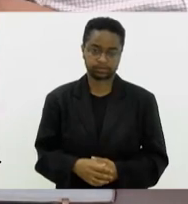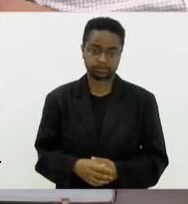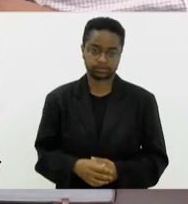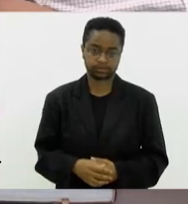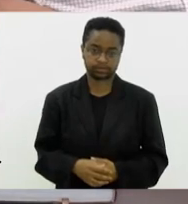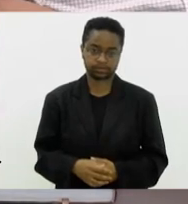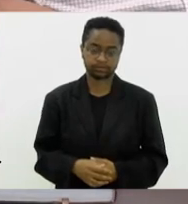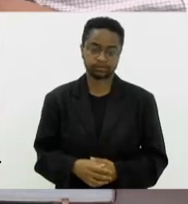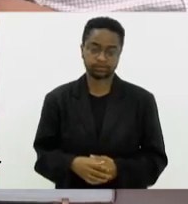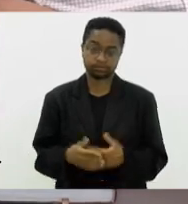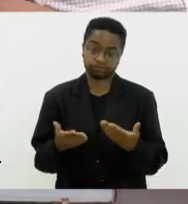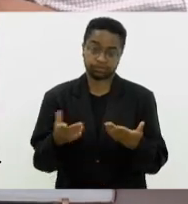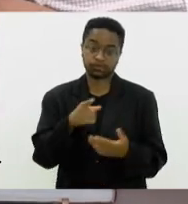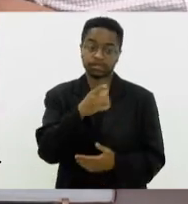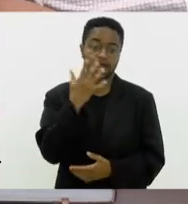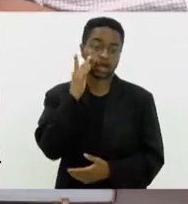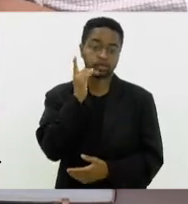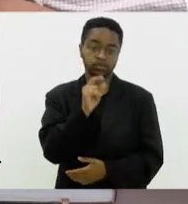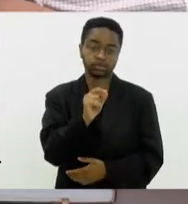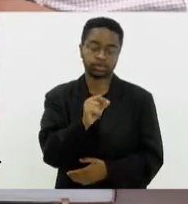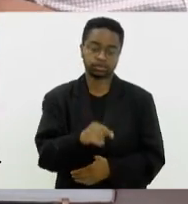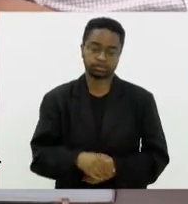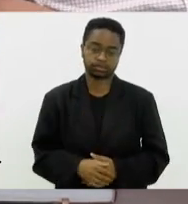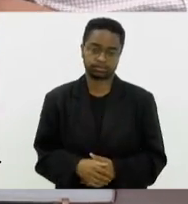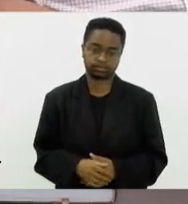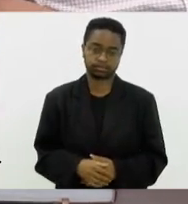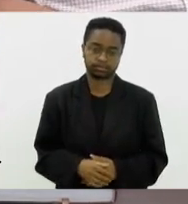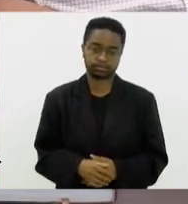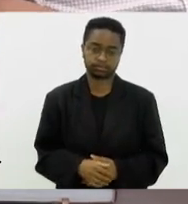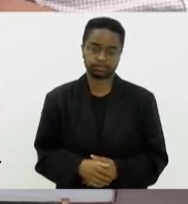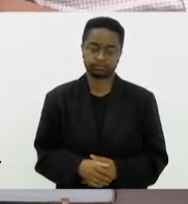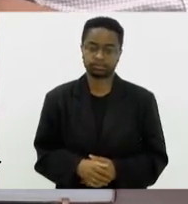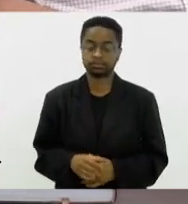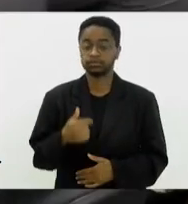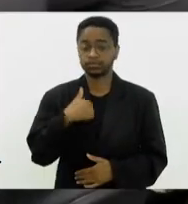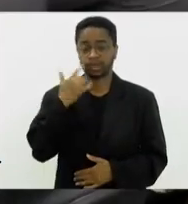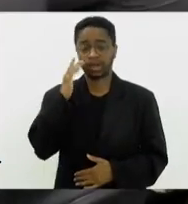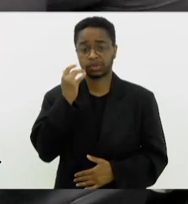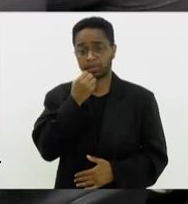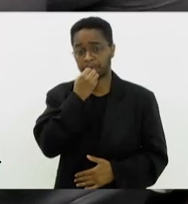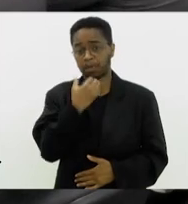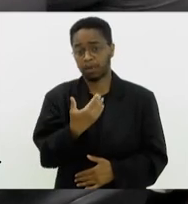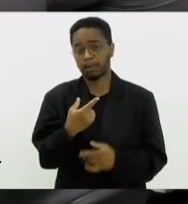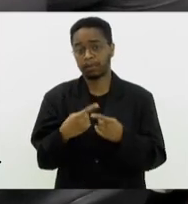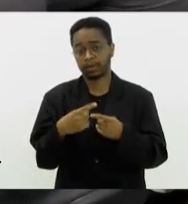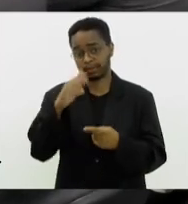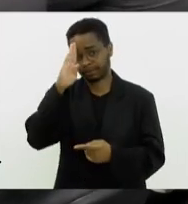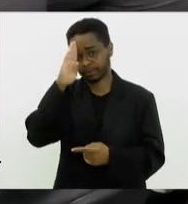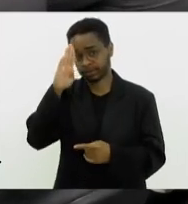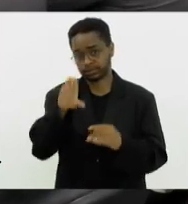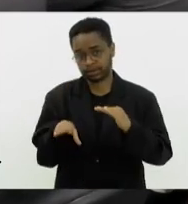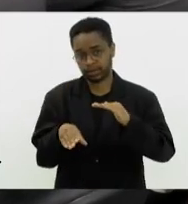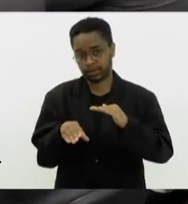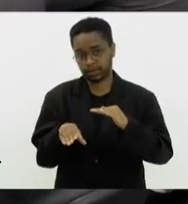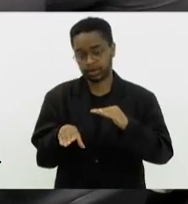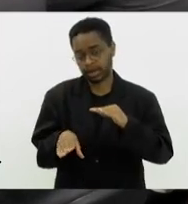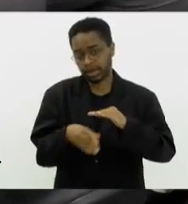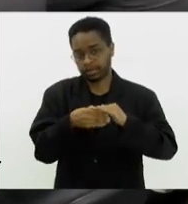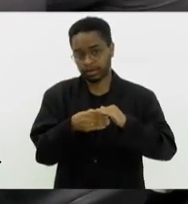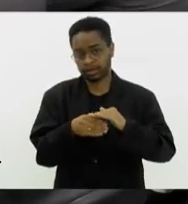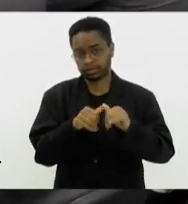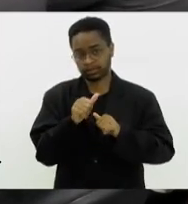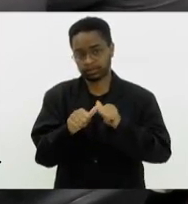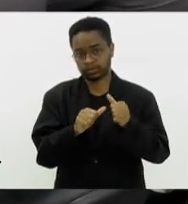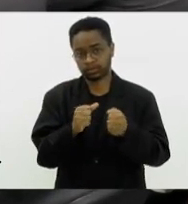prestigiar o deputado. O que, que Vossa Excelência acha? Deputado Minck, eu acho boa, porque, na verdade, a principal emenda, a modificativa número